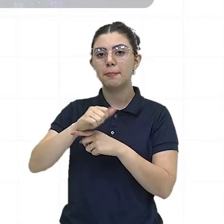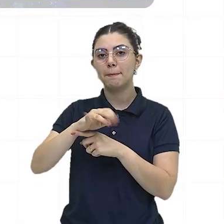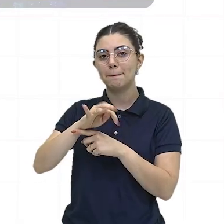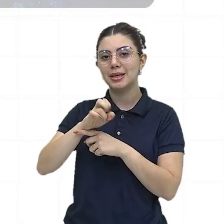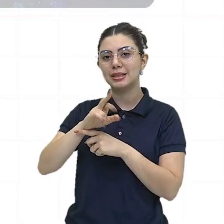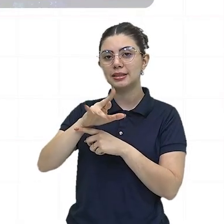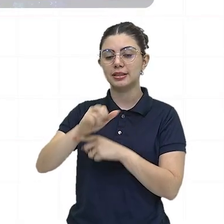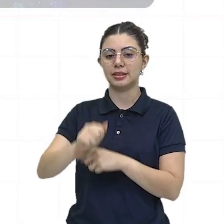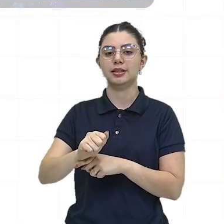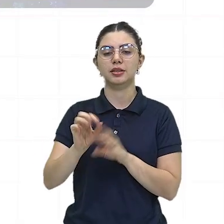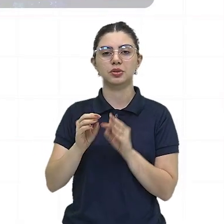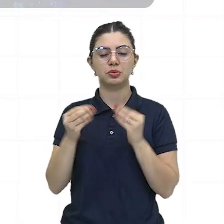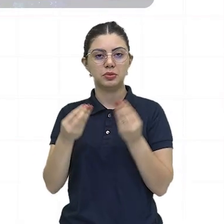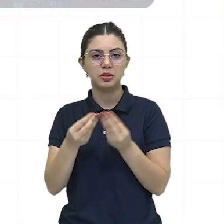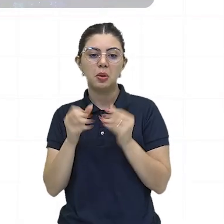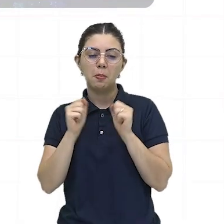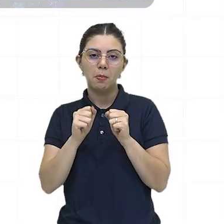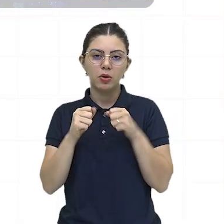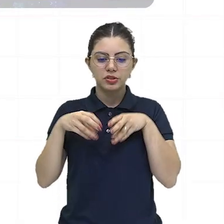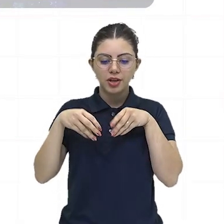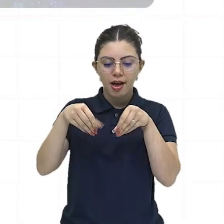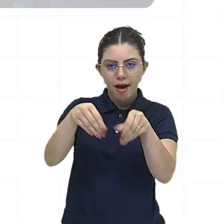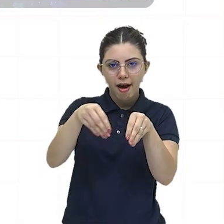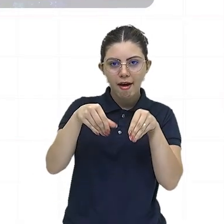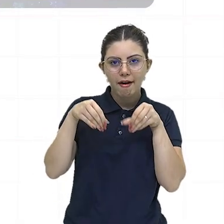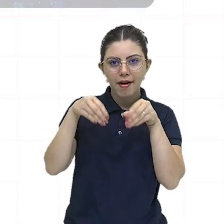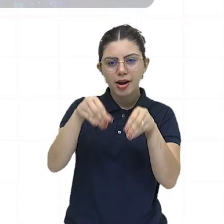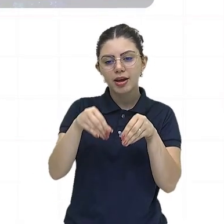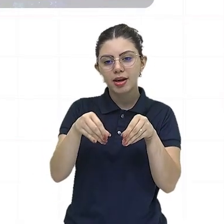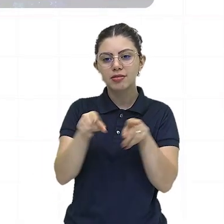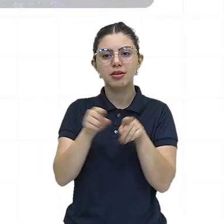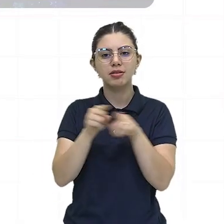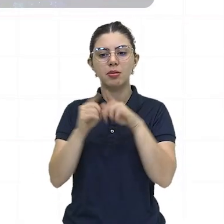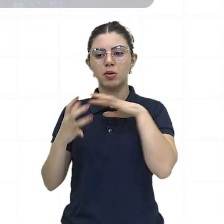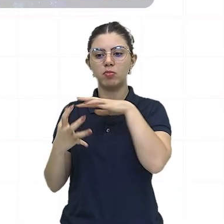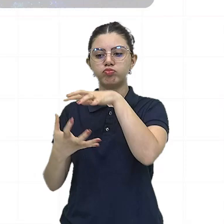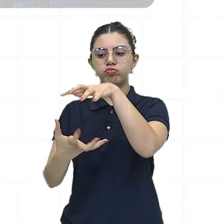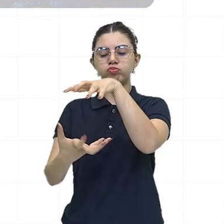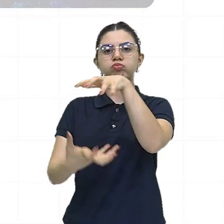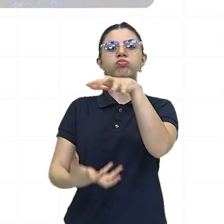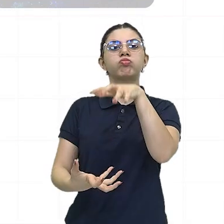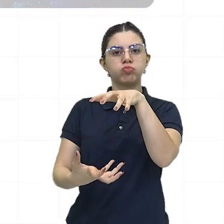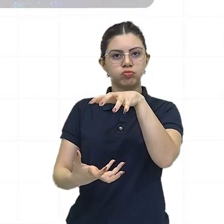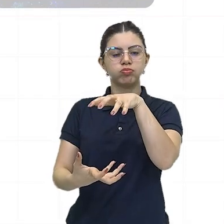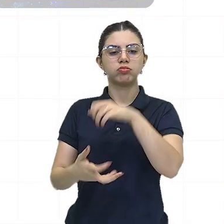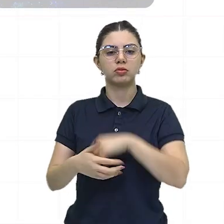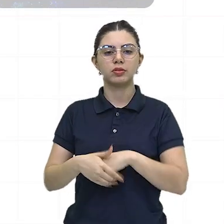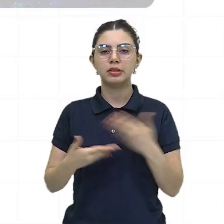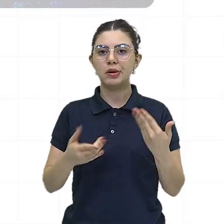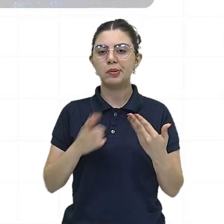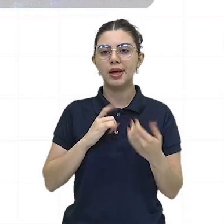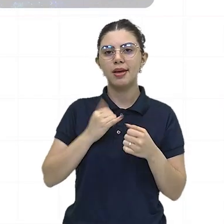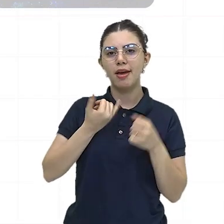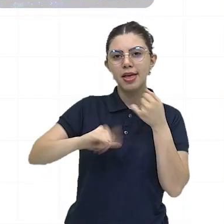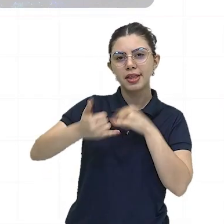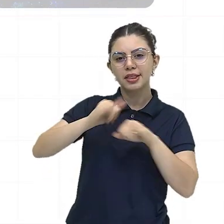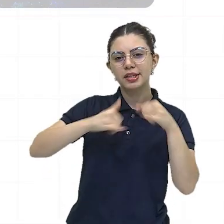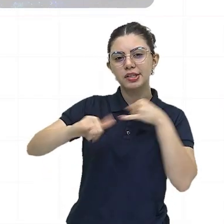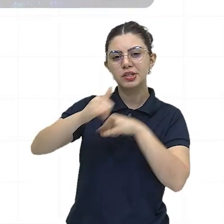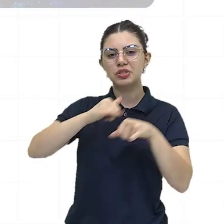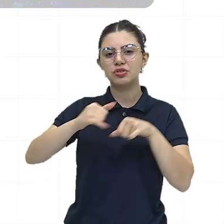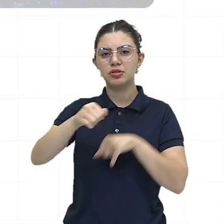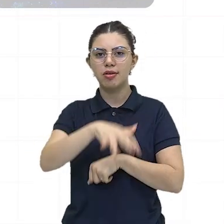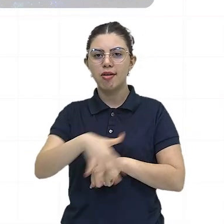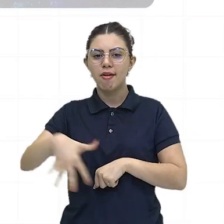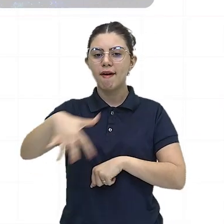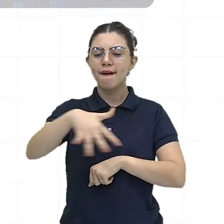desde um pequeno grão de areia até o maior dos planetas. Ele vai incluir toda a energia,